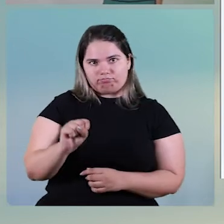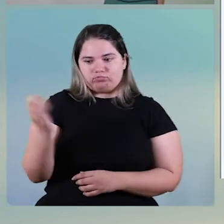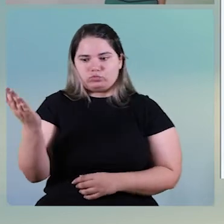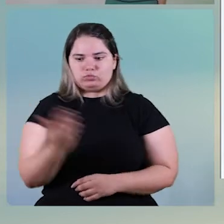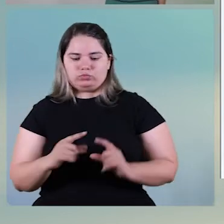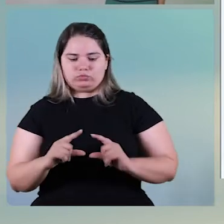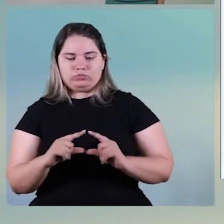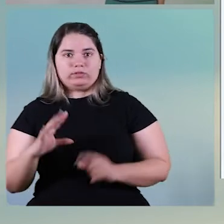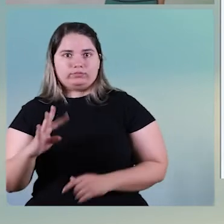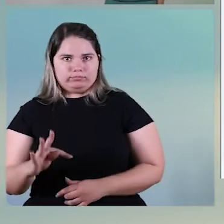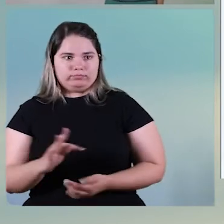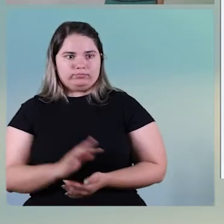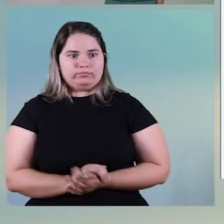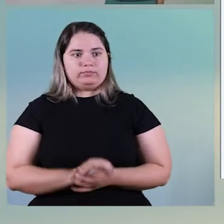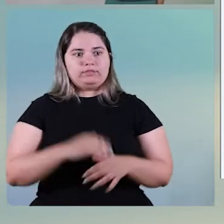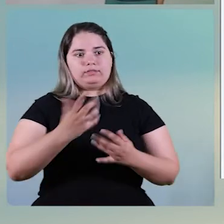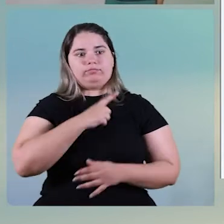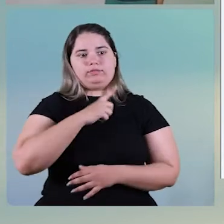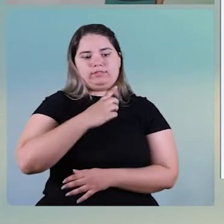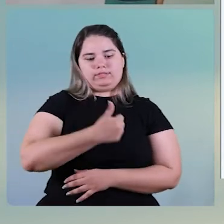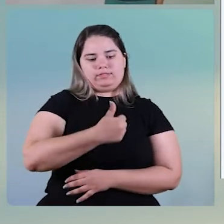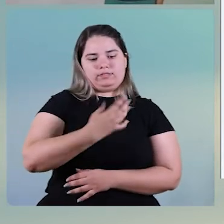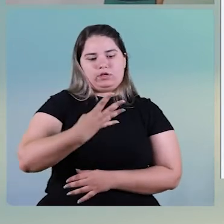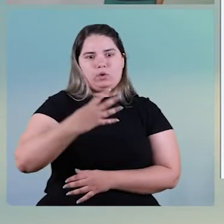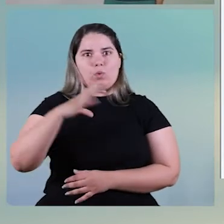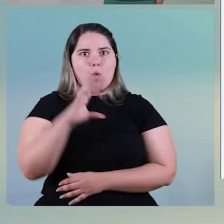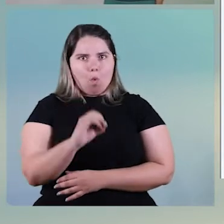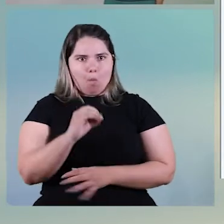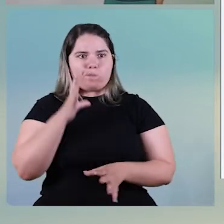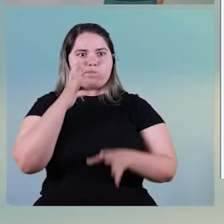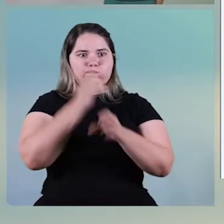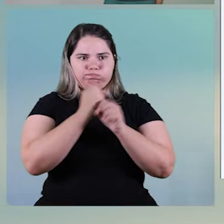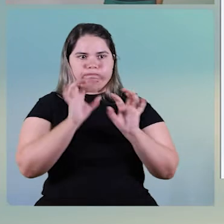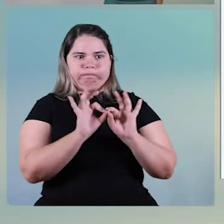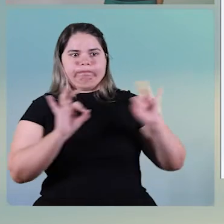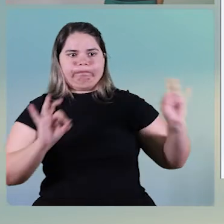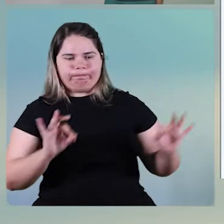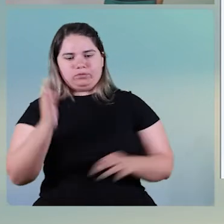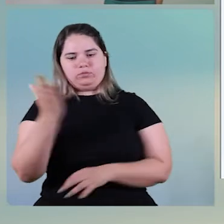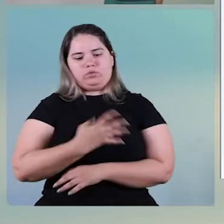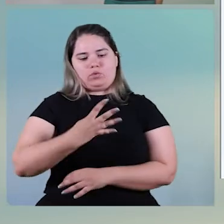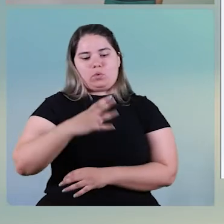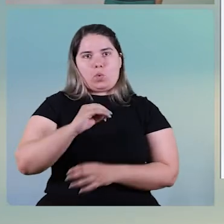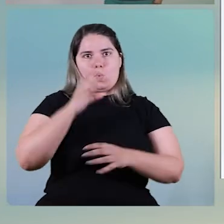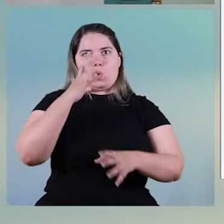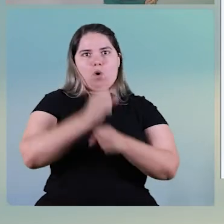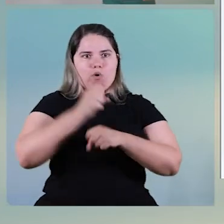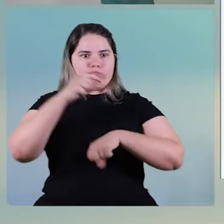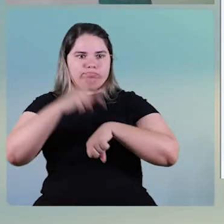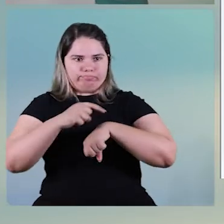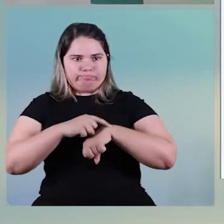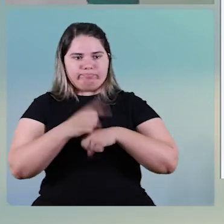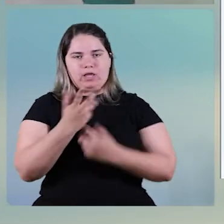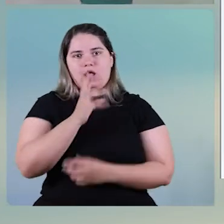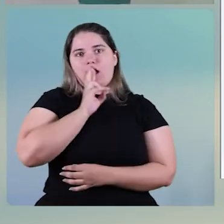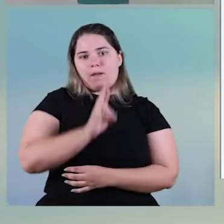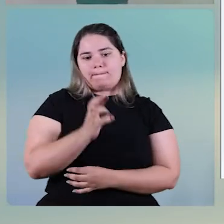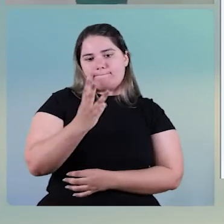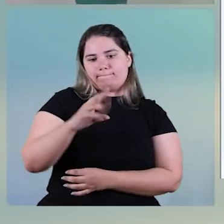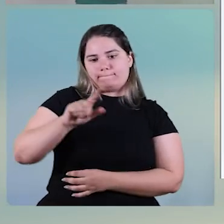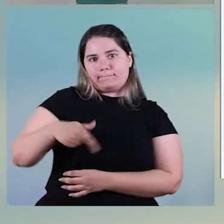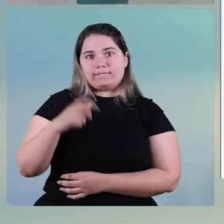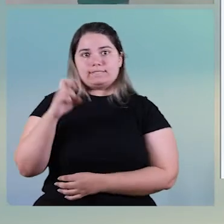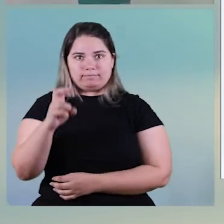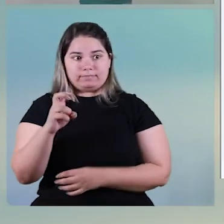segundos, isso vai dar uma velocidade média de 3,5 metros por segundo. Então está aí a diferença entre